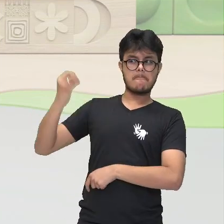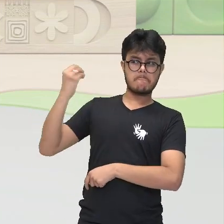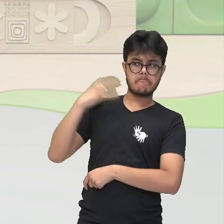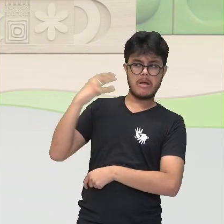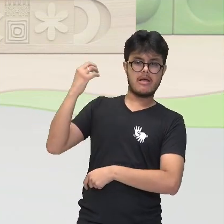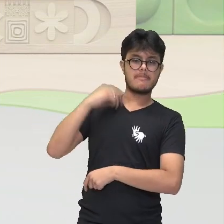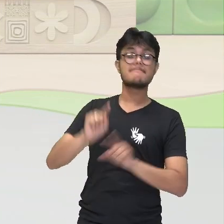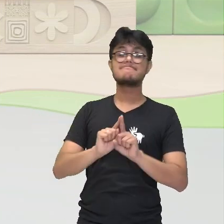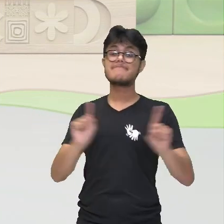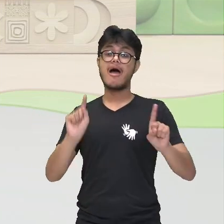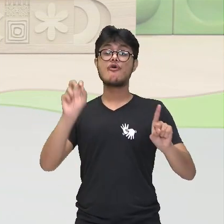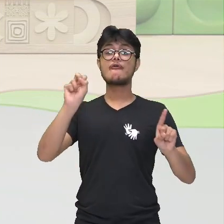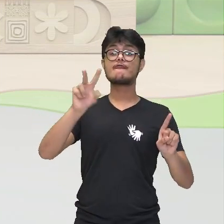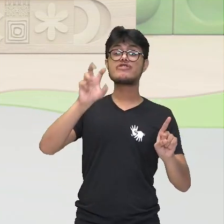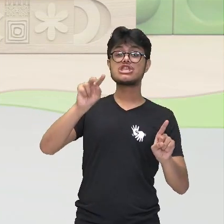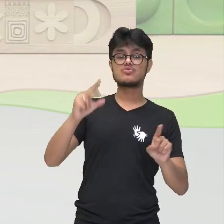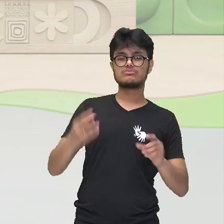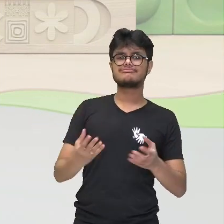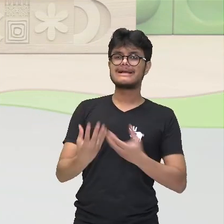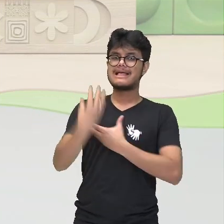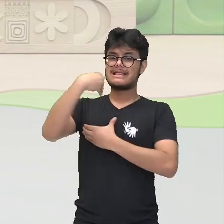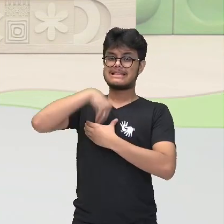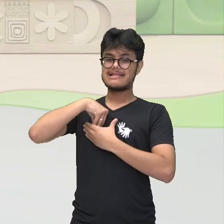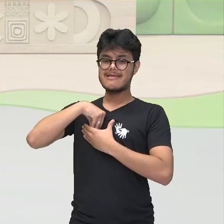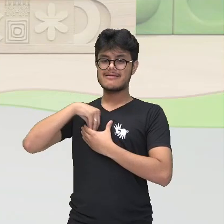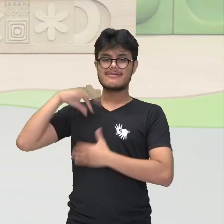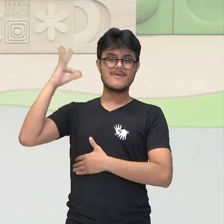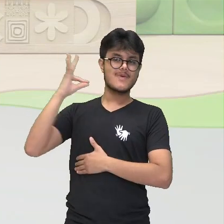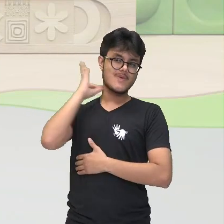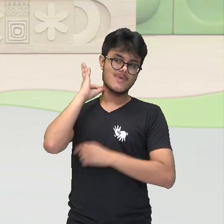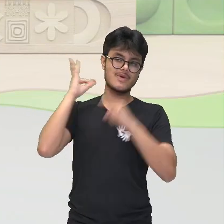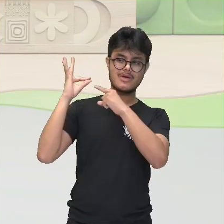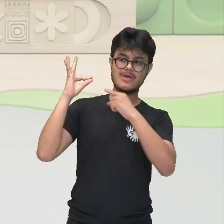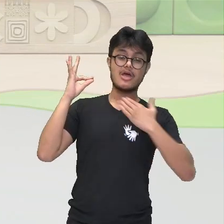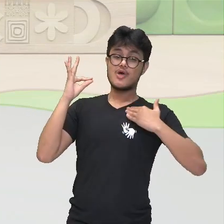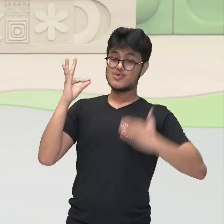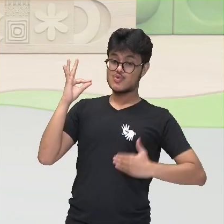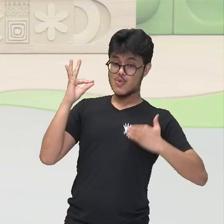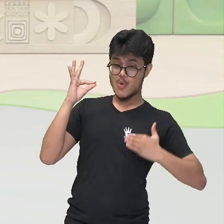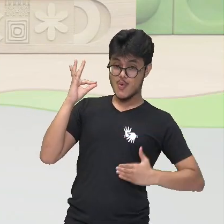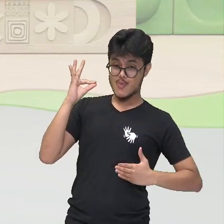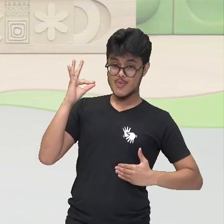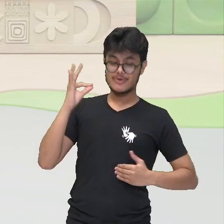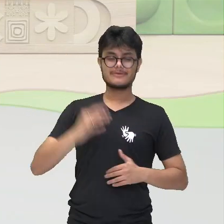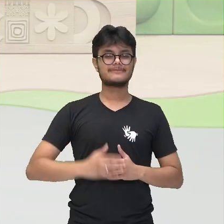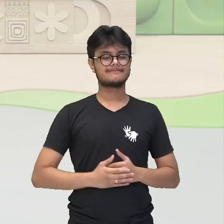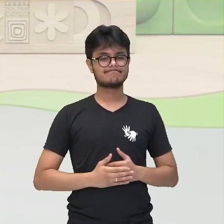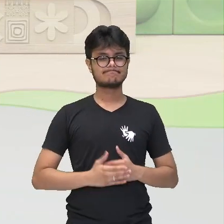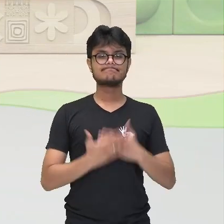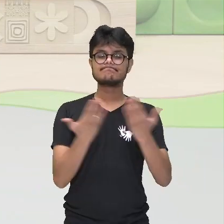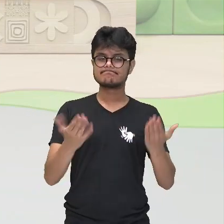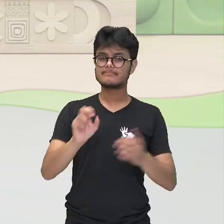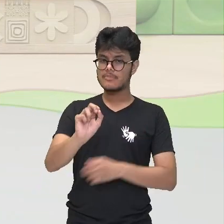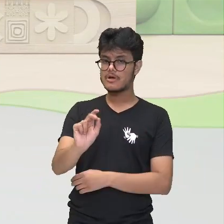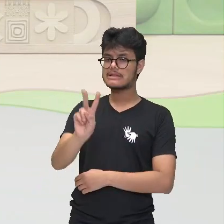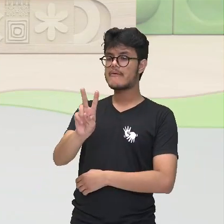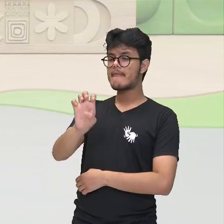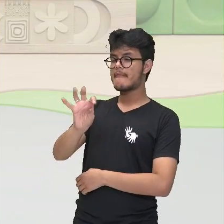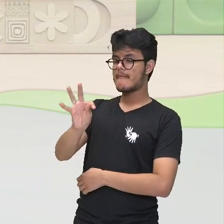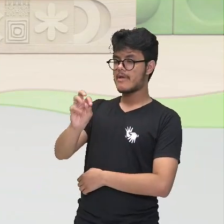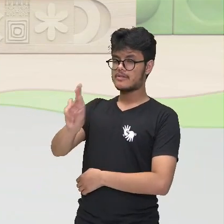Quem vai ocasionar a doença é aquele agente etiológico que vai estar naquele vetor. Tá? Então, ele é o veículo de